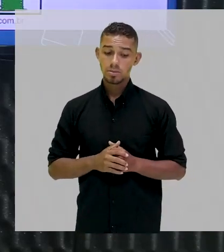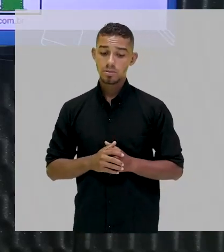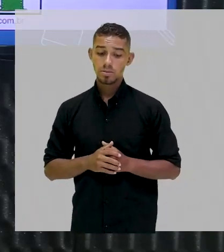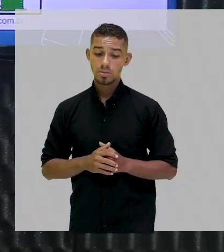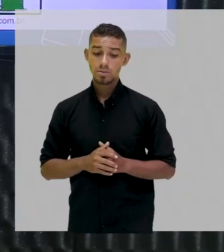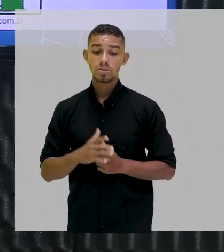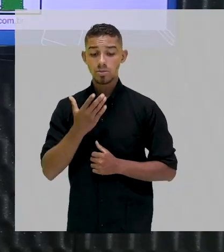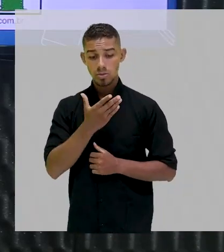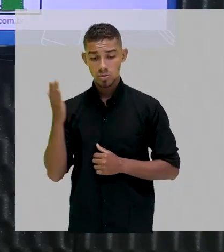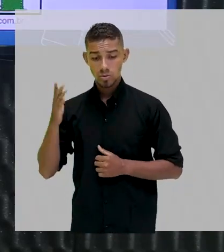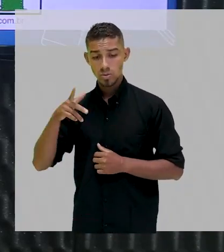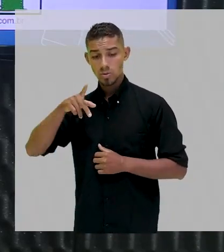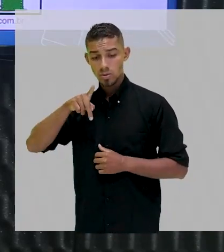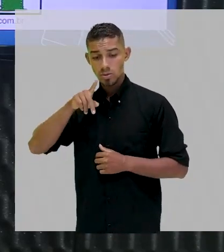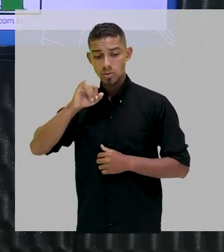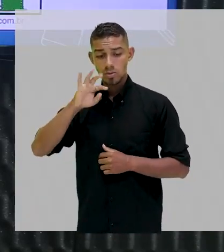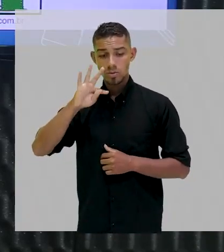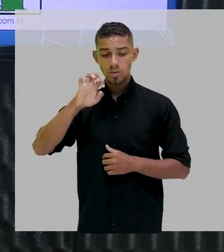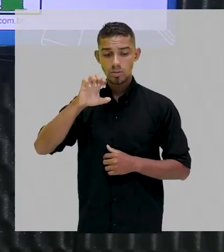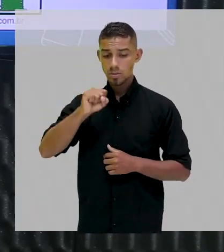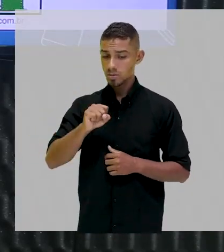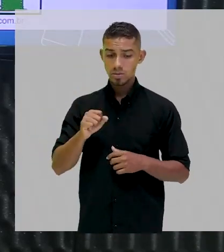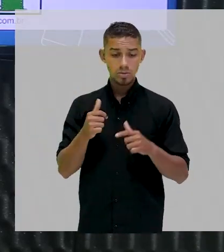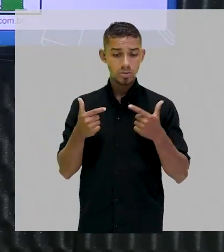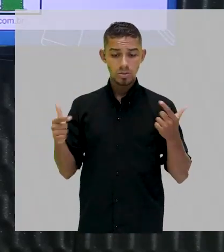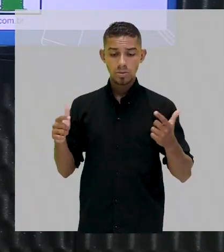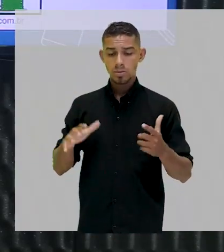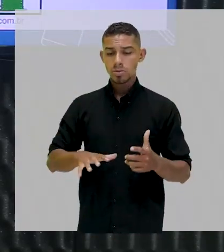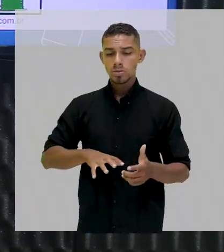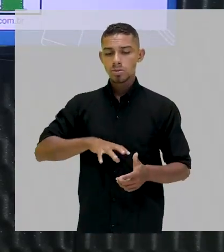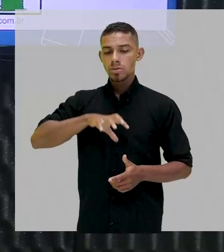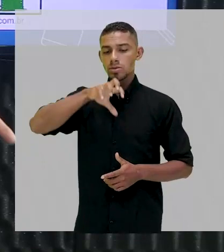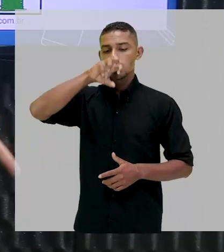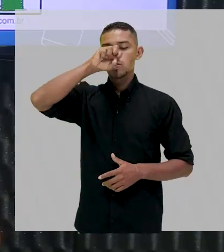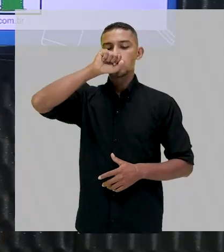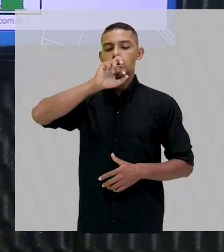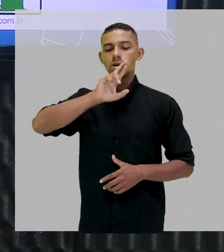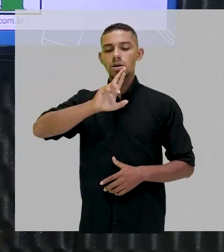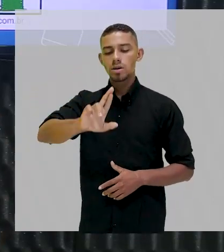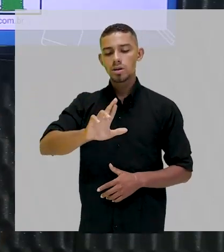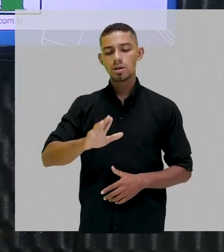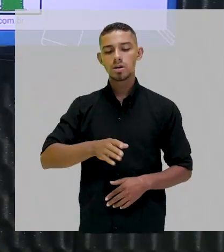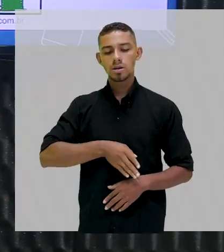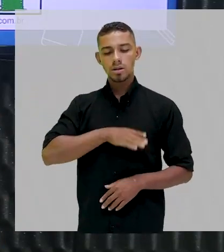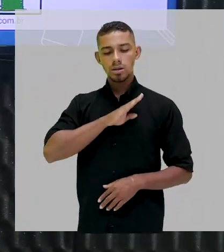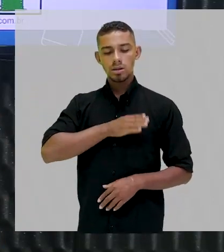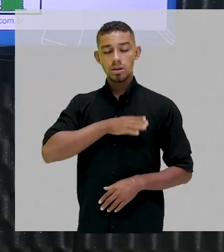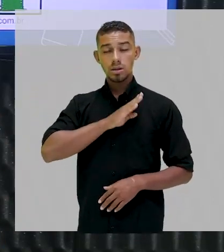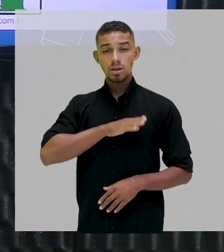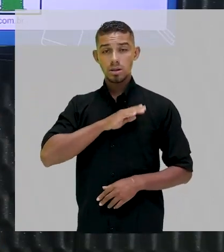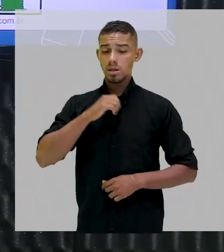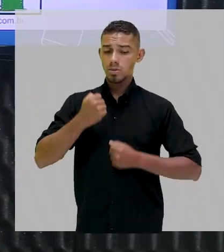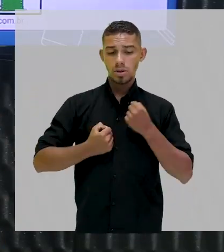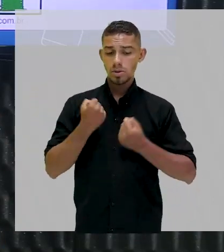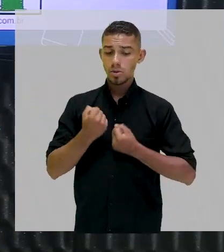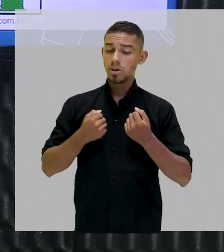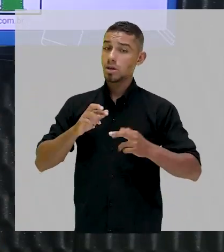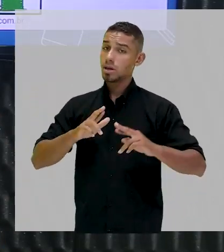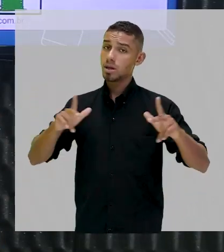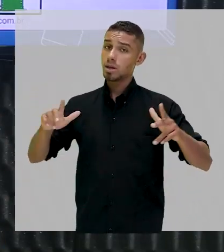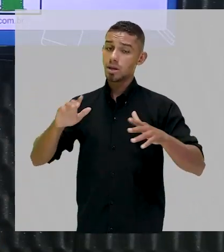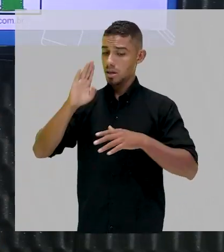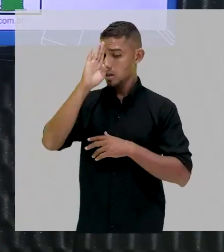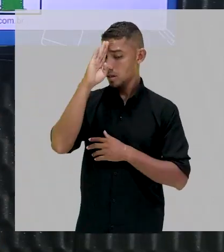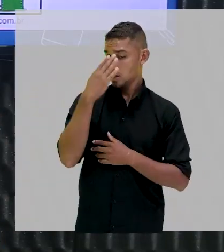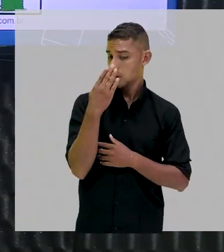no Pilates nós não trabalhamos o sistema cardiorrespiratório como ele é trabalhado numa corrida. Porque aí entra uma questão que é o princípio